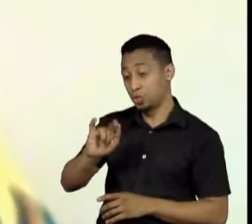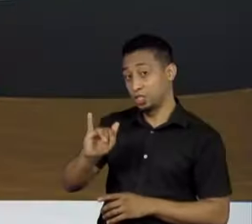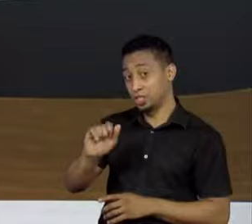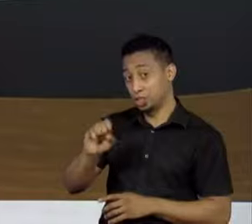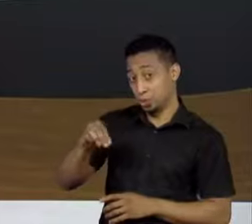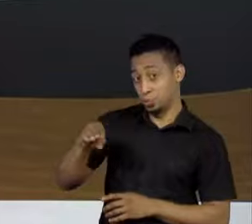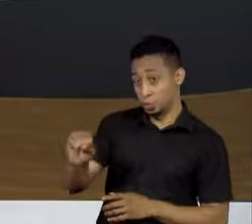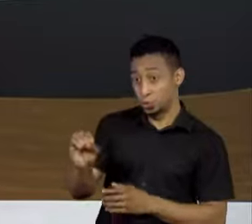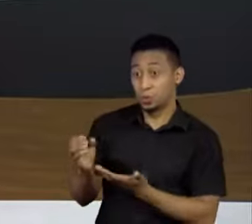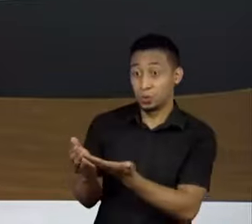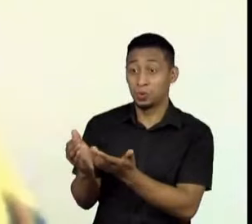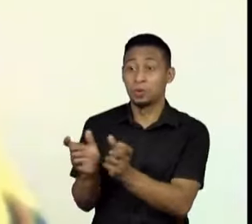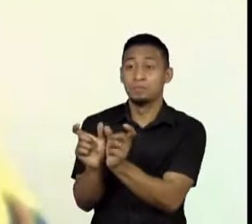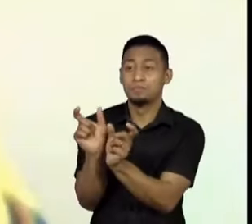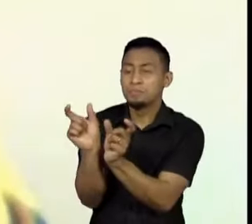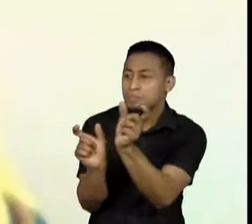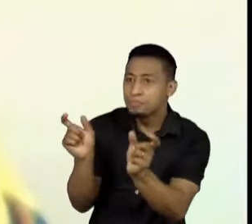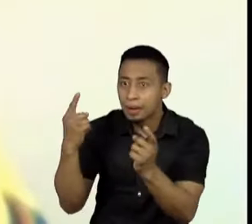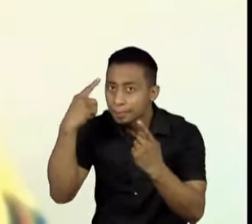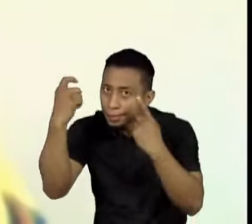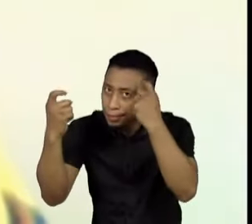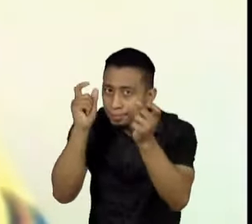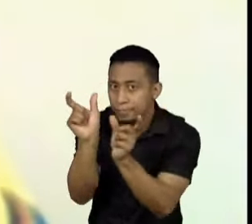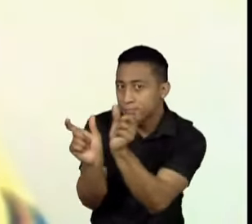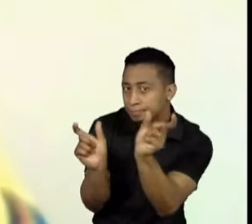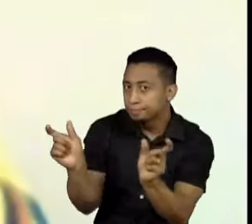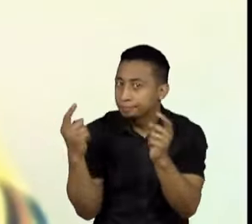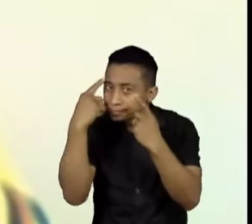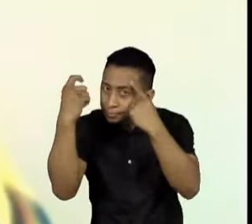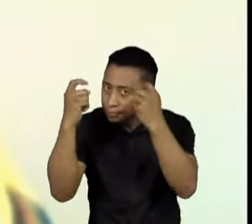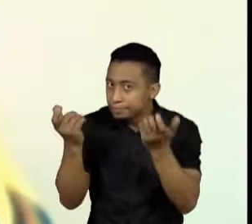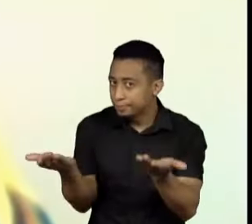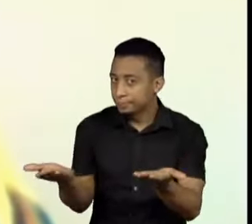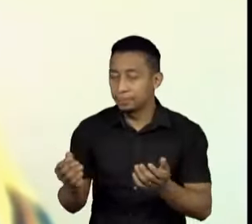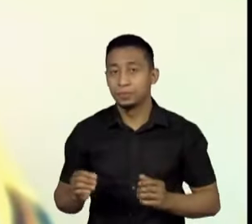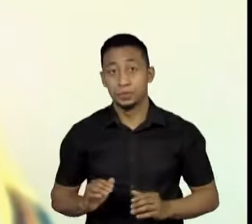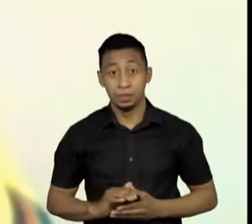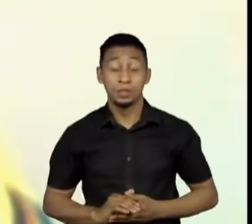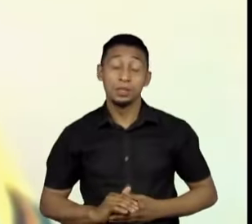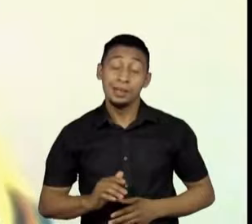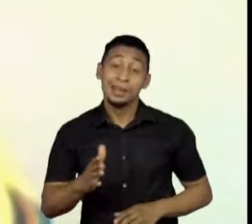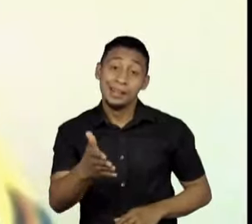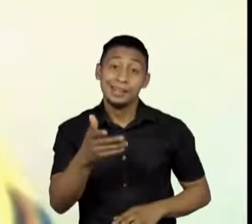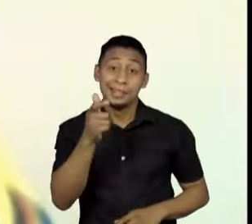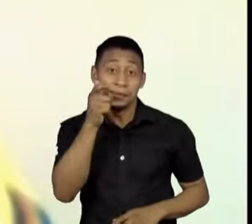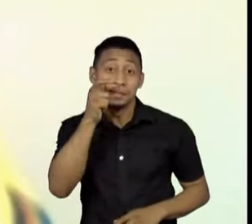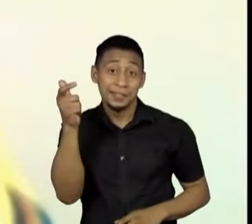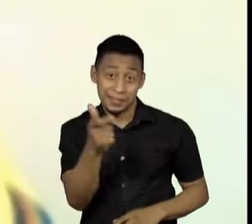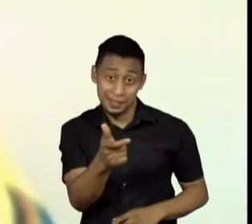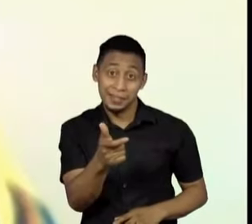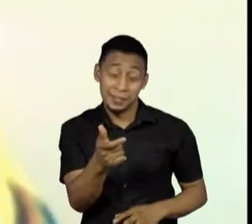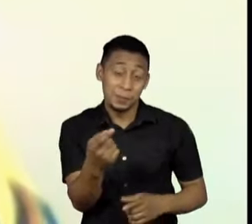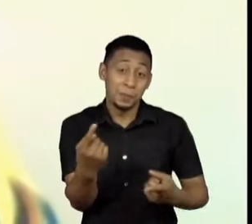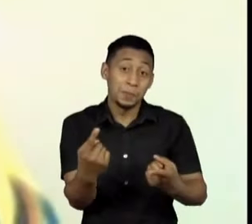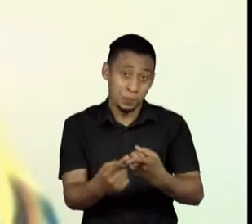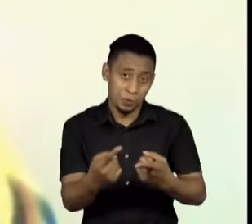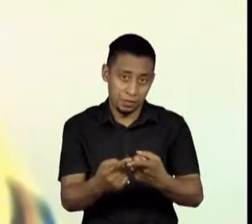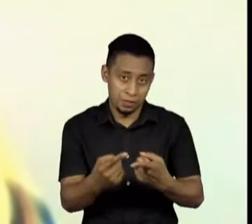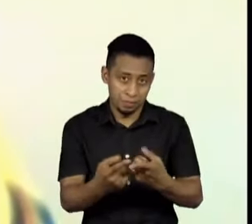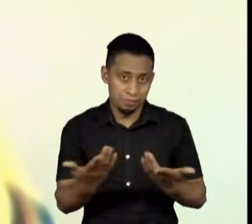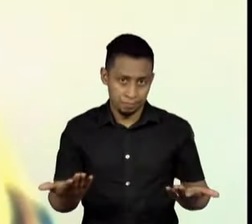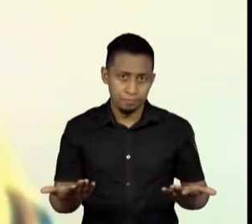Acho que a Ana... Diga, Conceição. É interessante pelo seguinte, porque...